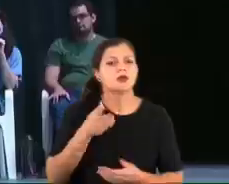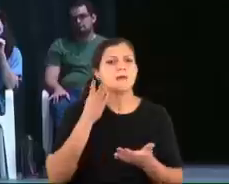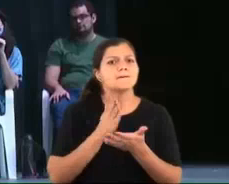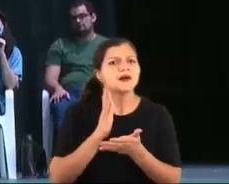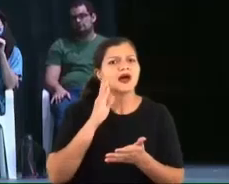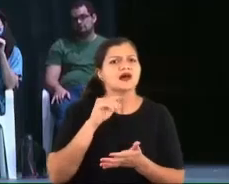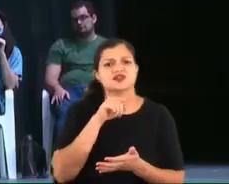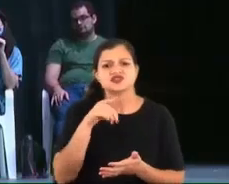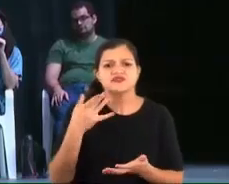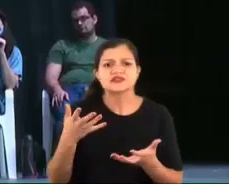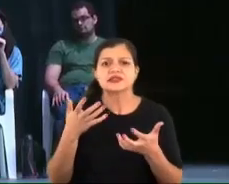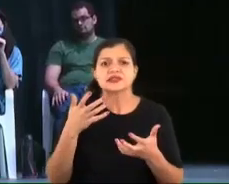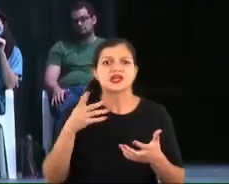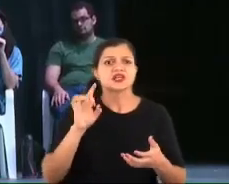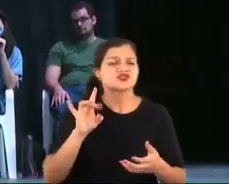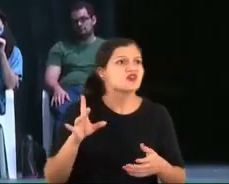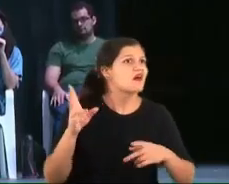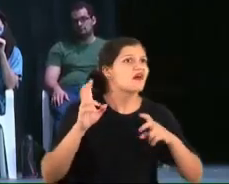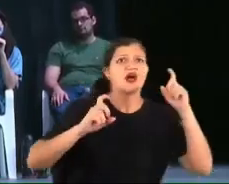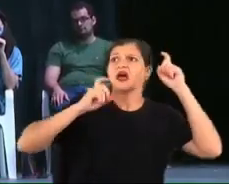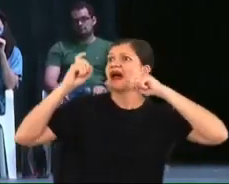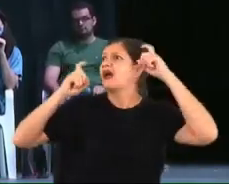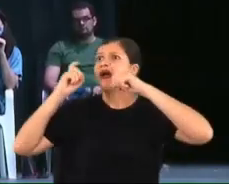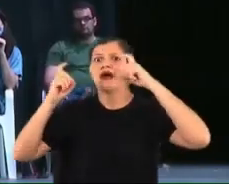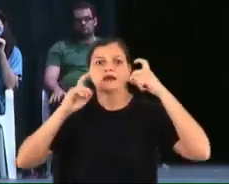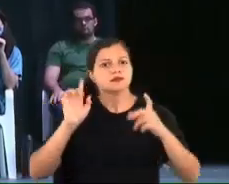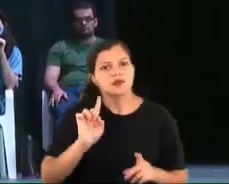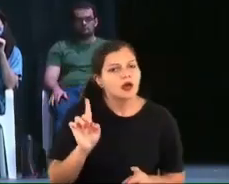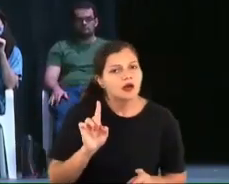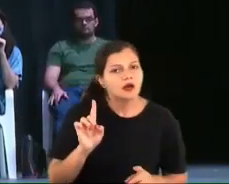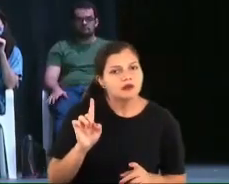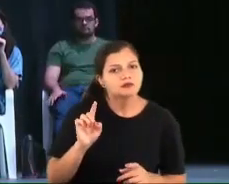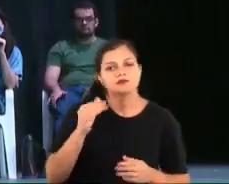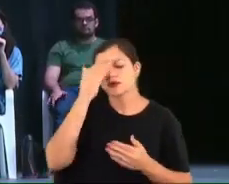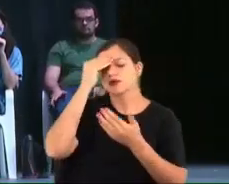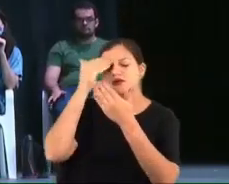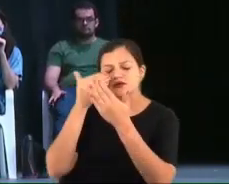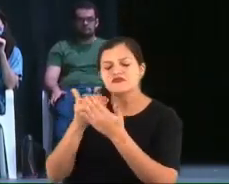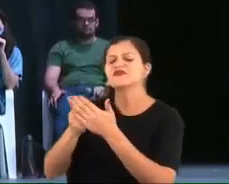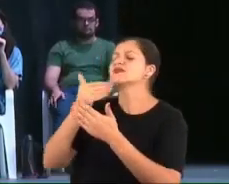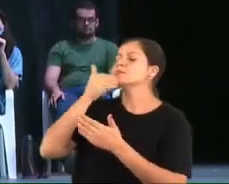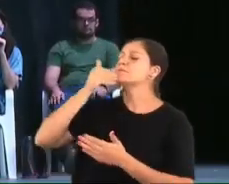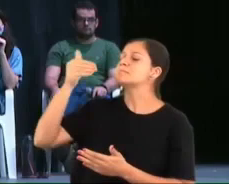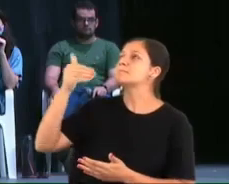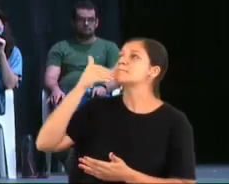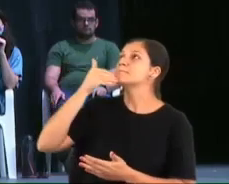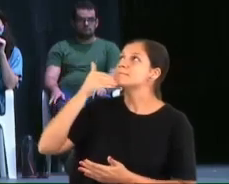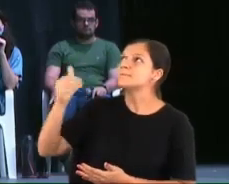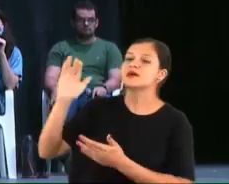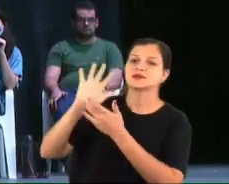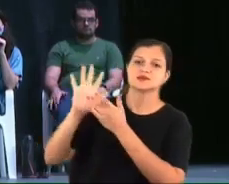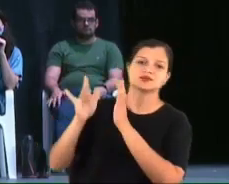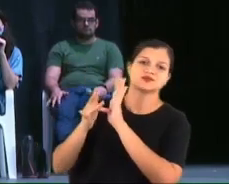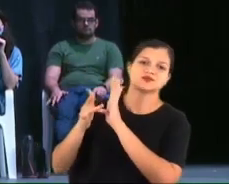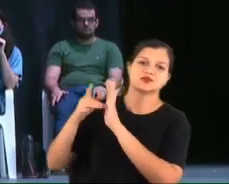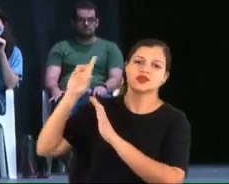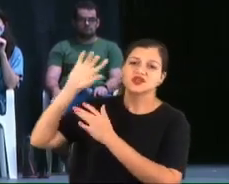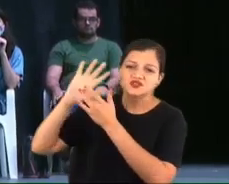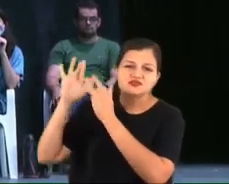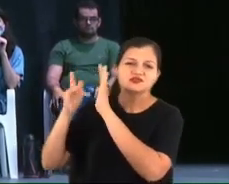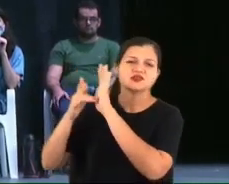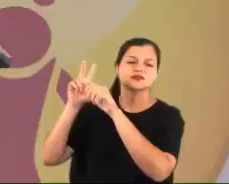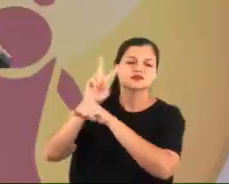ficar correndo de um lado para o outro. Não, confie e clame para o seu pastor. Ele é o seu refrigério. O